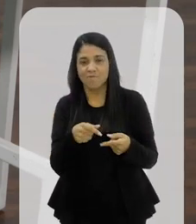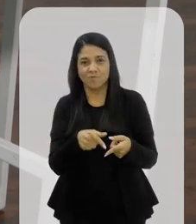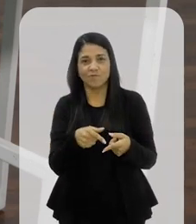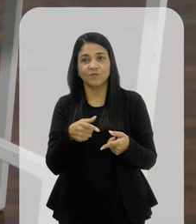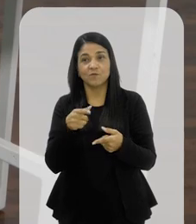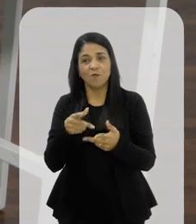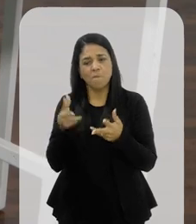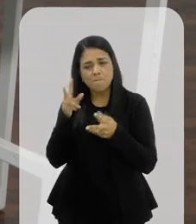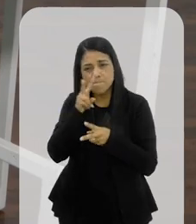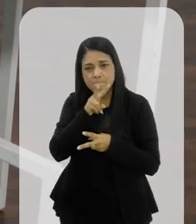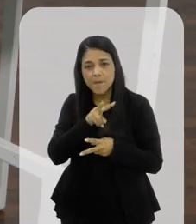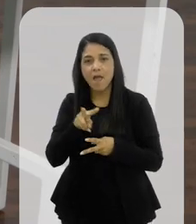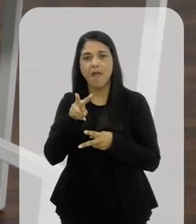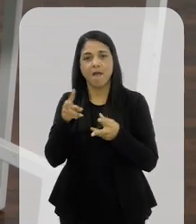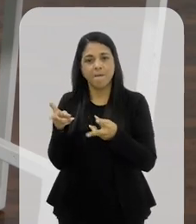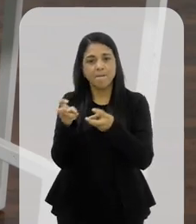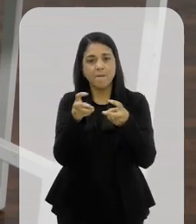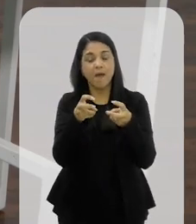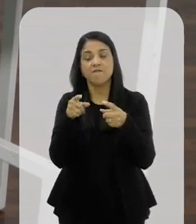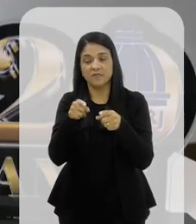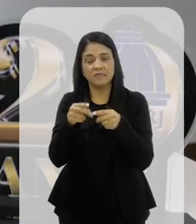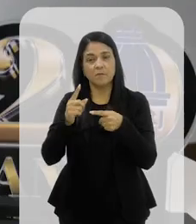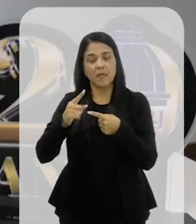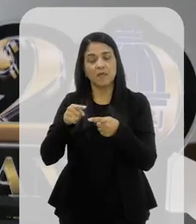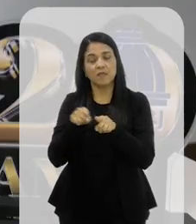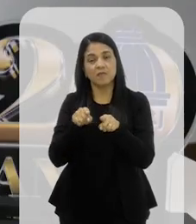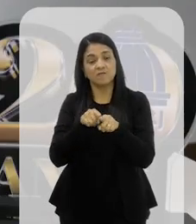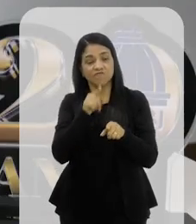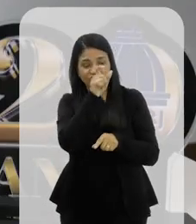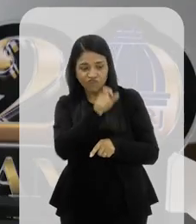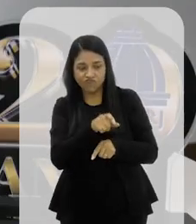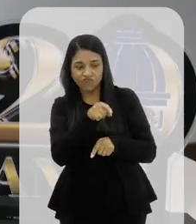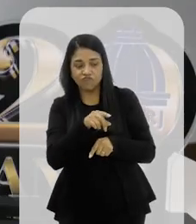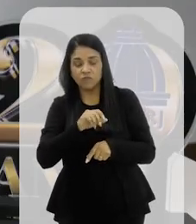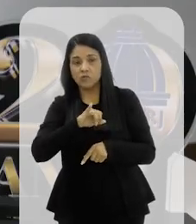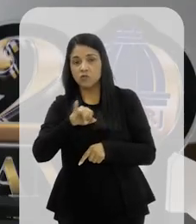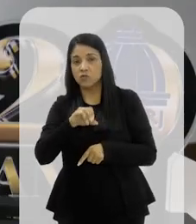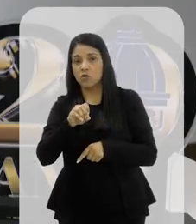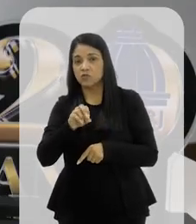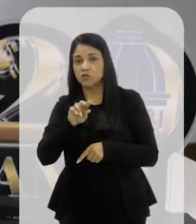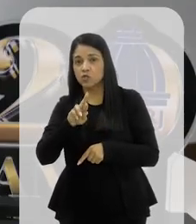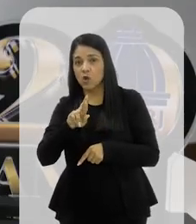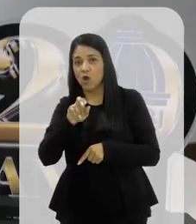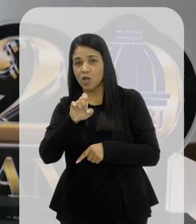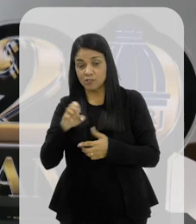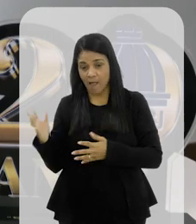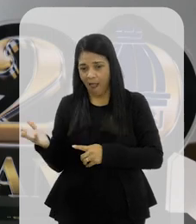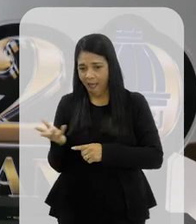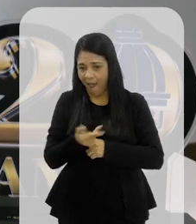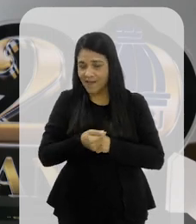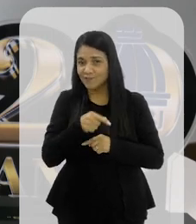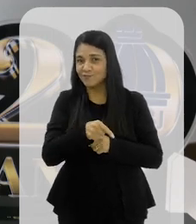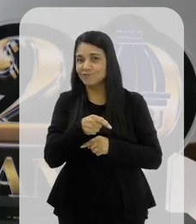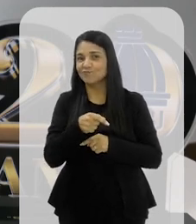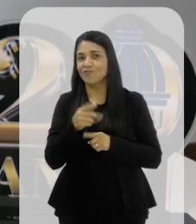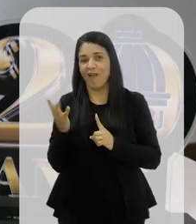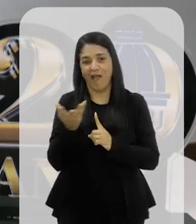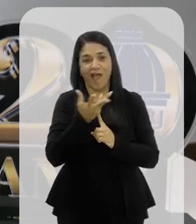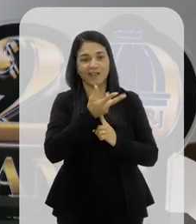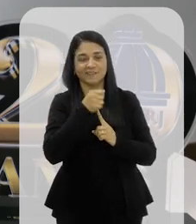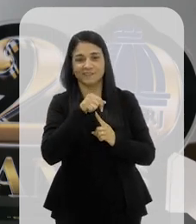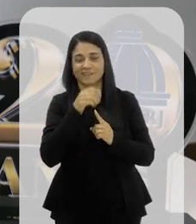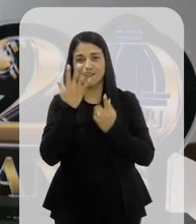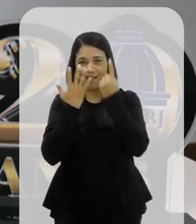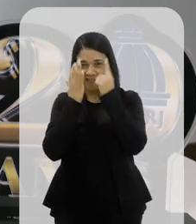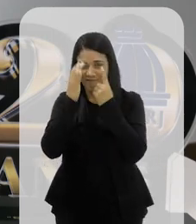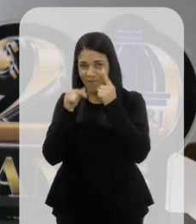herdou isso porque você também é é para quem não sabe o Jorge é um dos mais ágeis artistas do carnaval porque ele